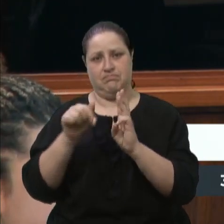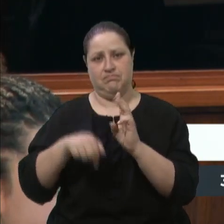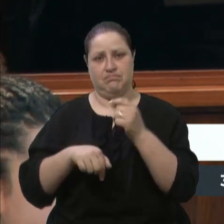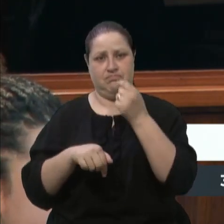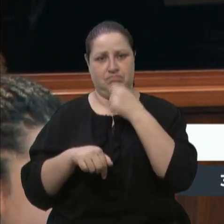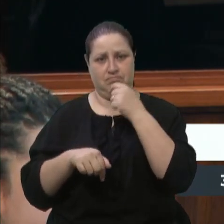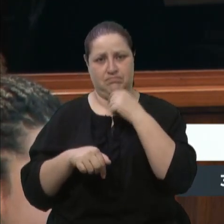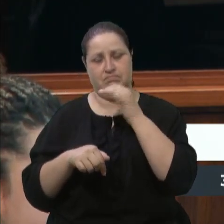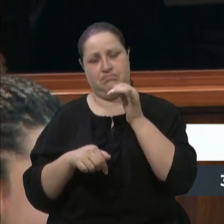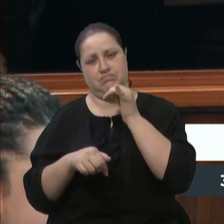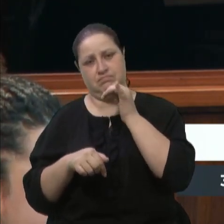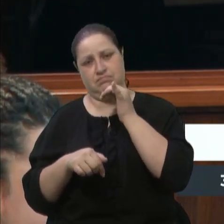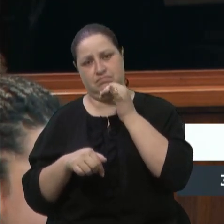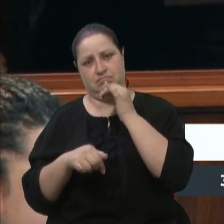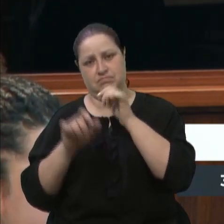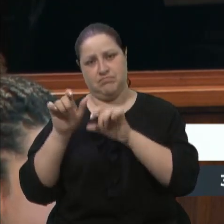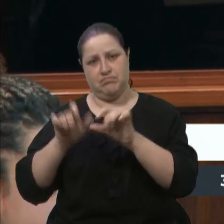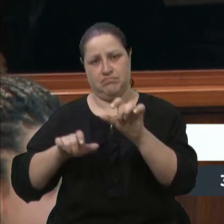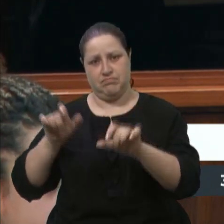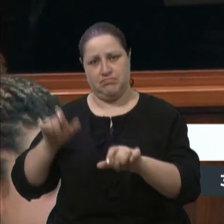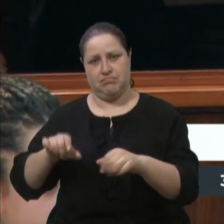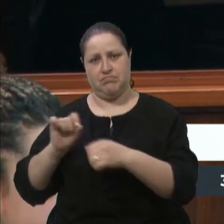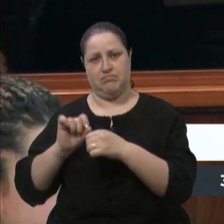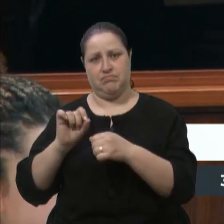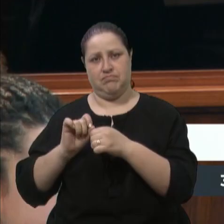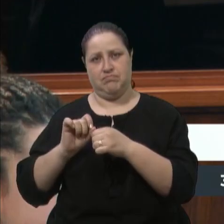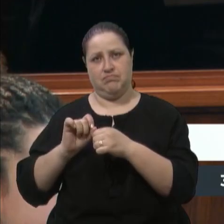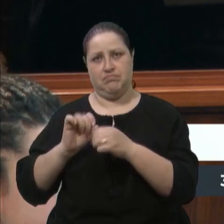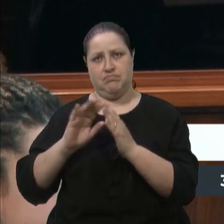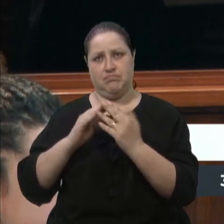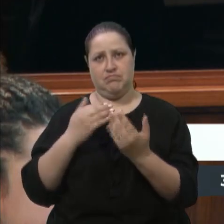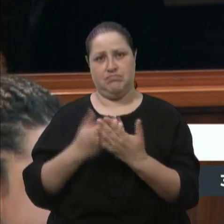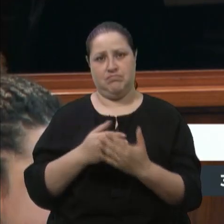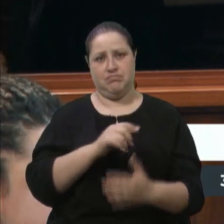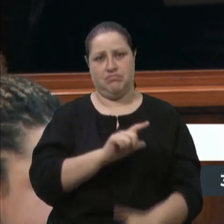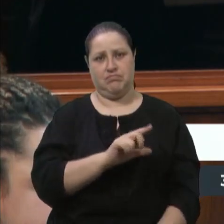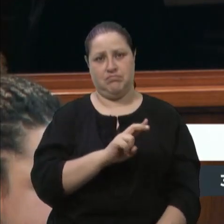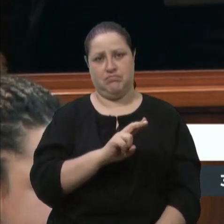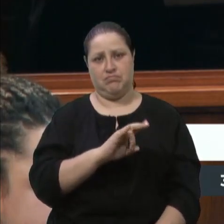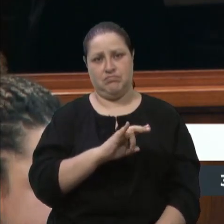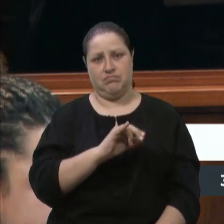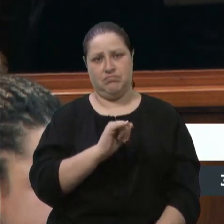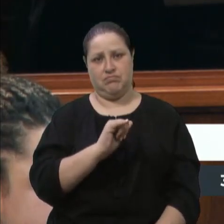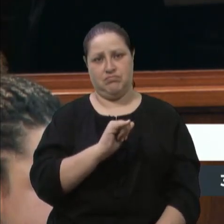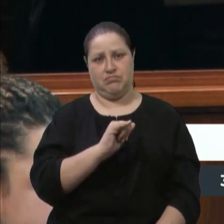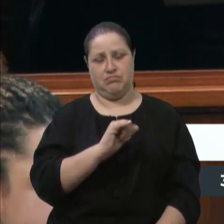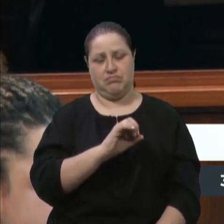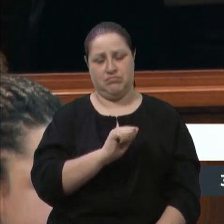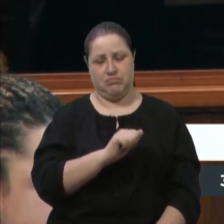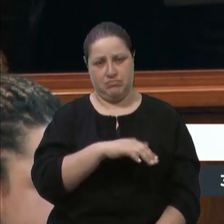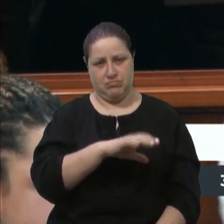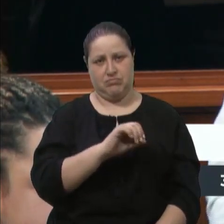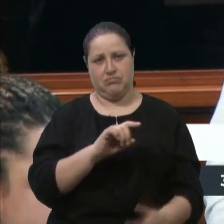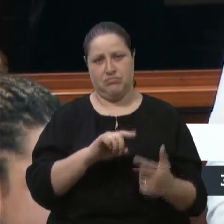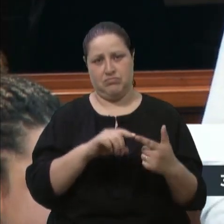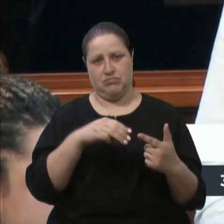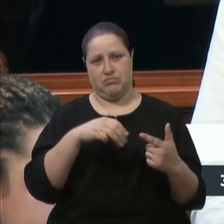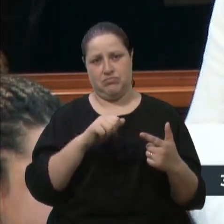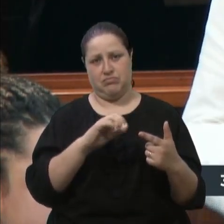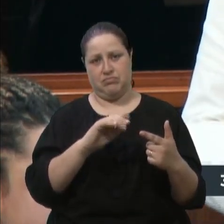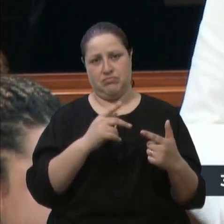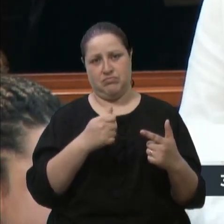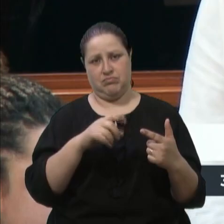por exemplo, os que fazem aí o Luciano Corsetti, ou o Machado de Assis, ou o Melvin Jones, ou as escolas da